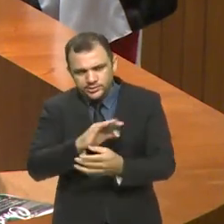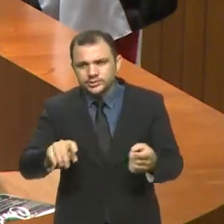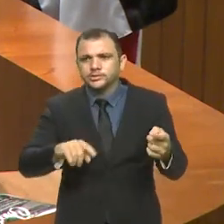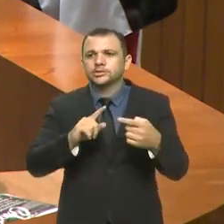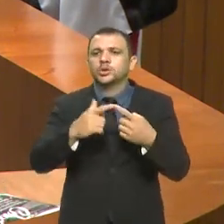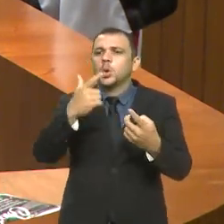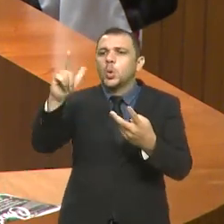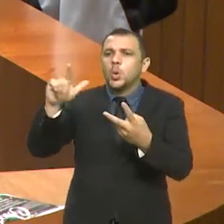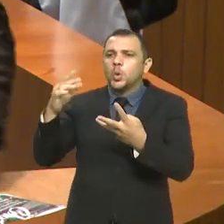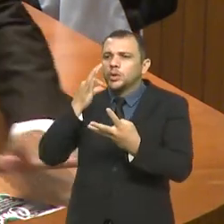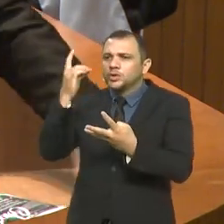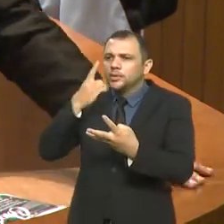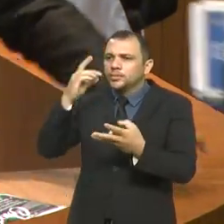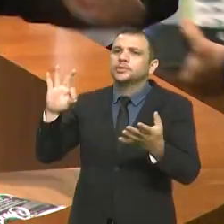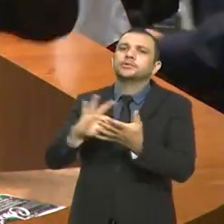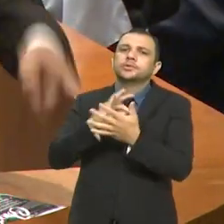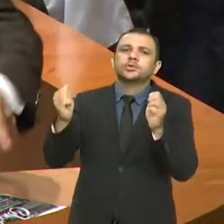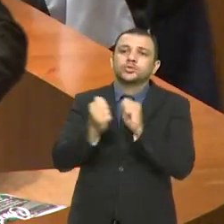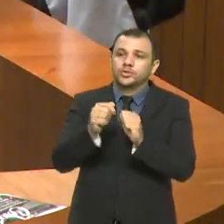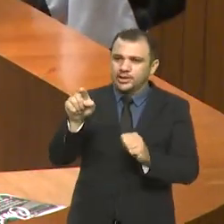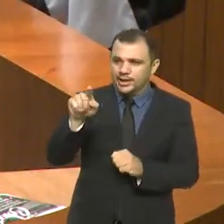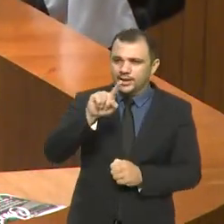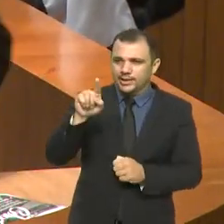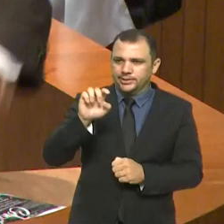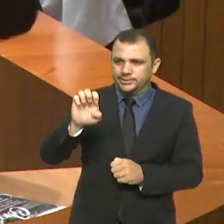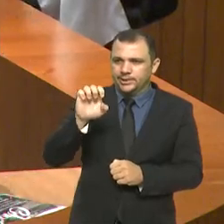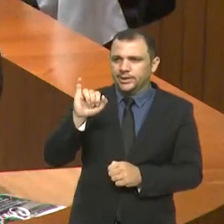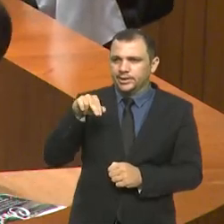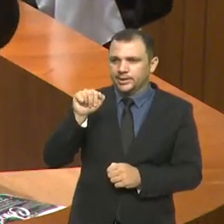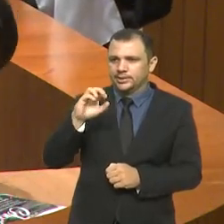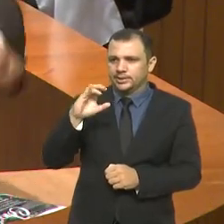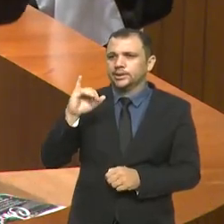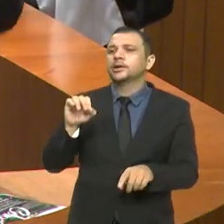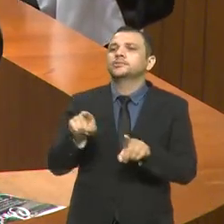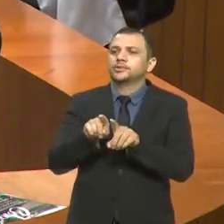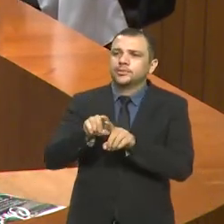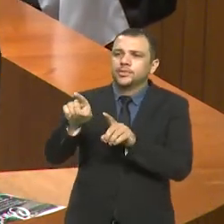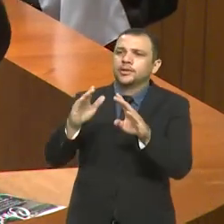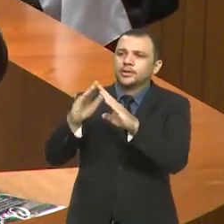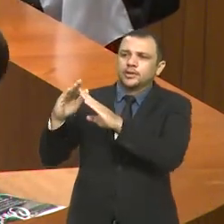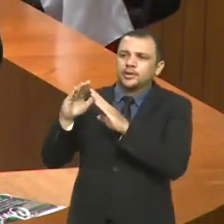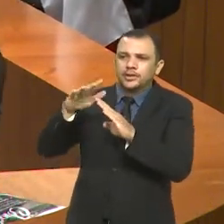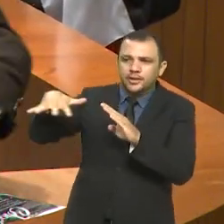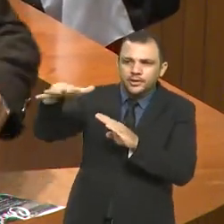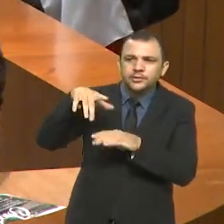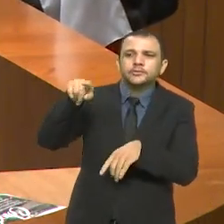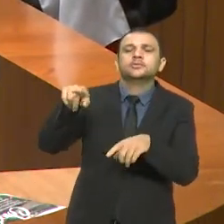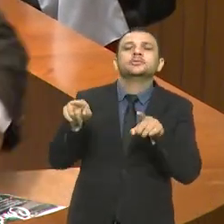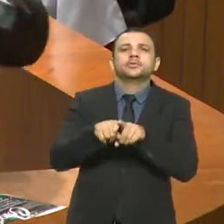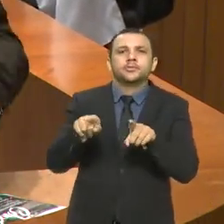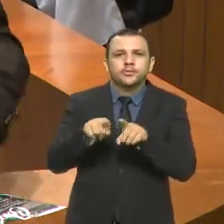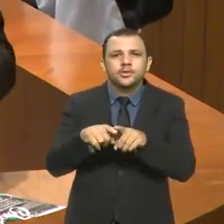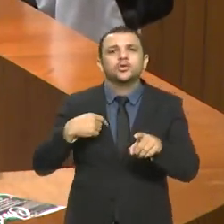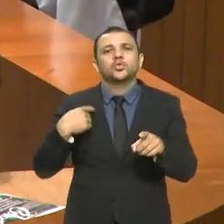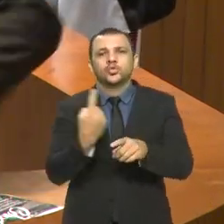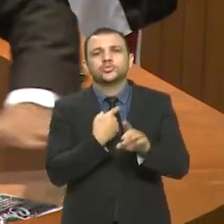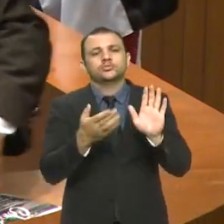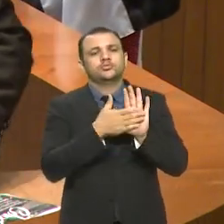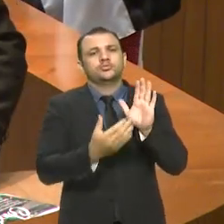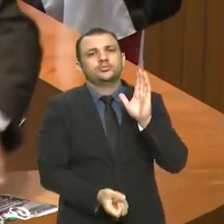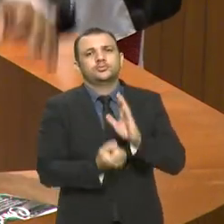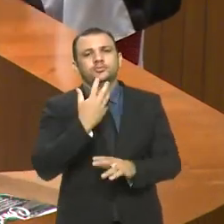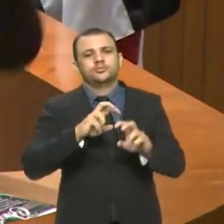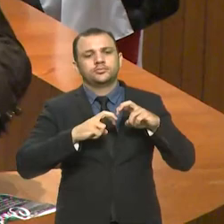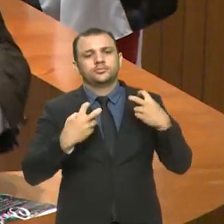eu tenho certeza que deputados nesta casa vão assinar. Vamos propor a CPI do Ferribolt. Acabar com